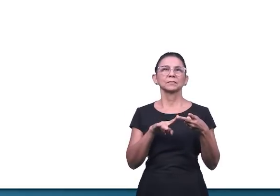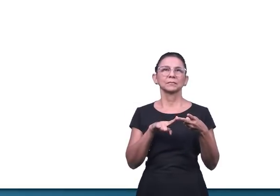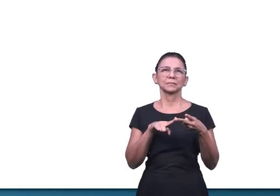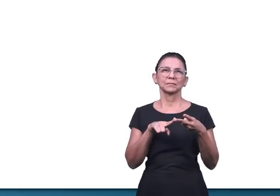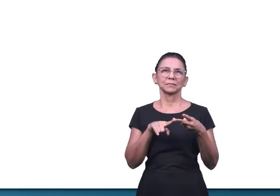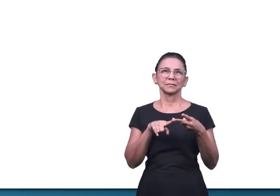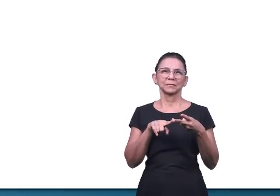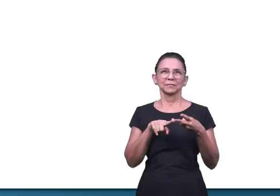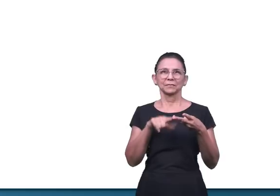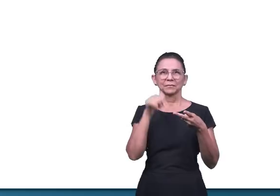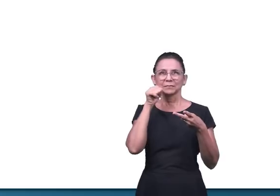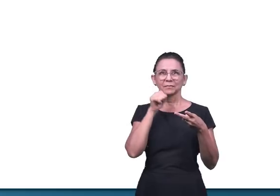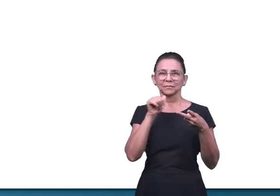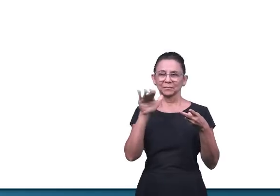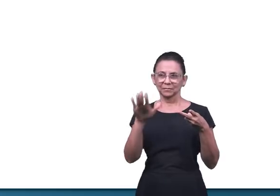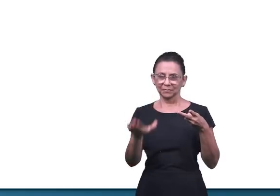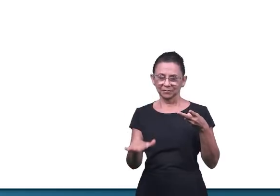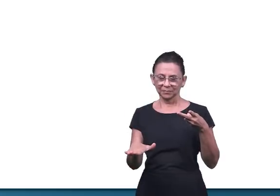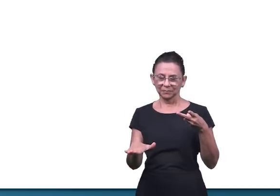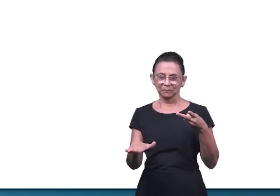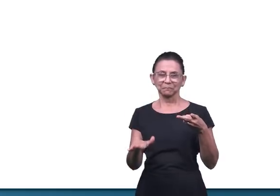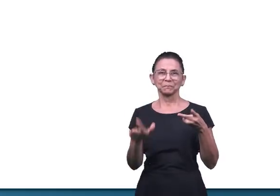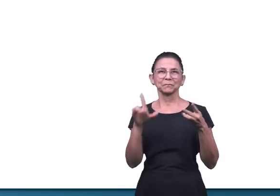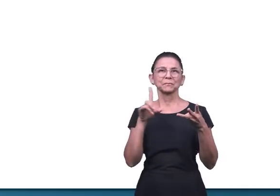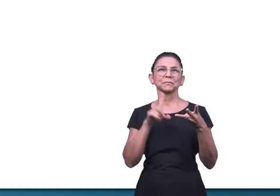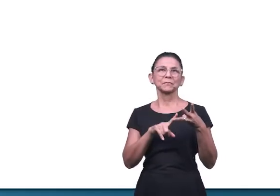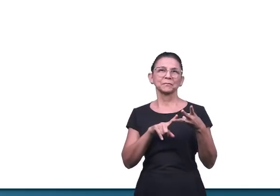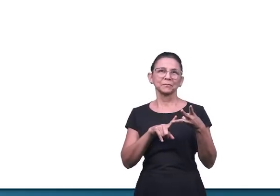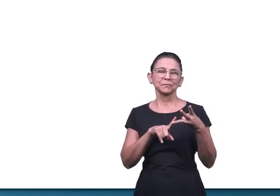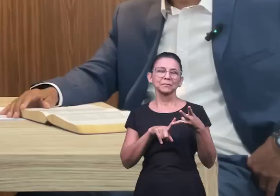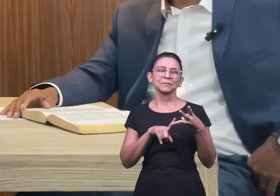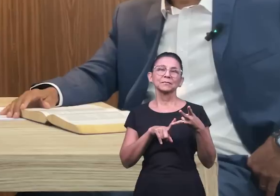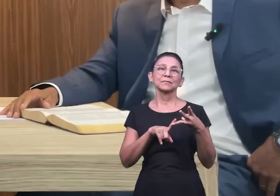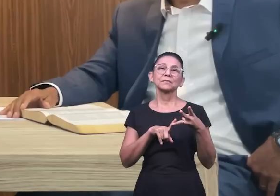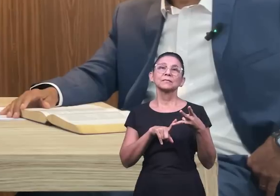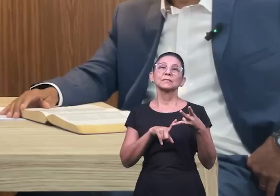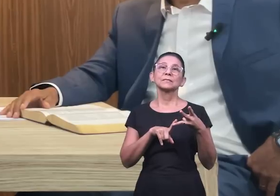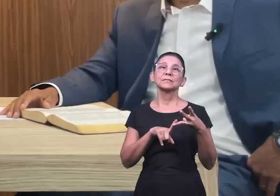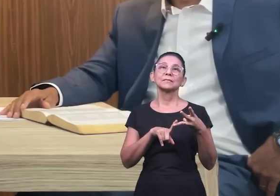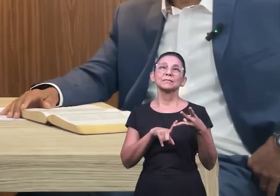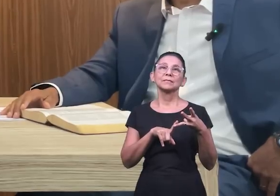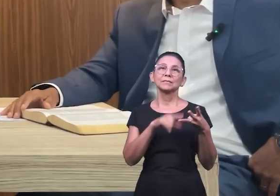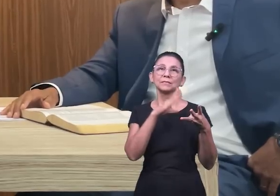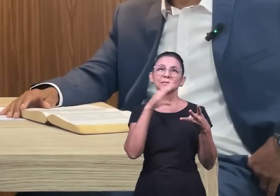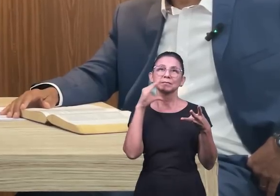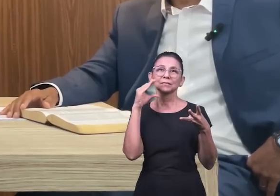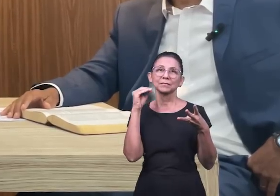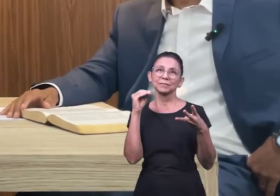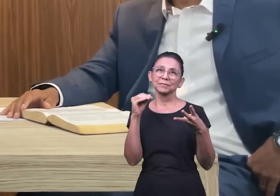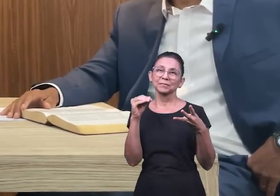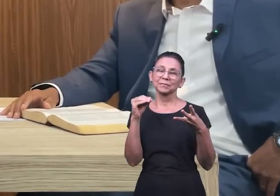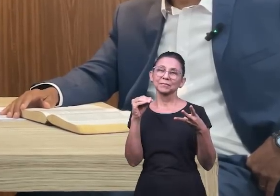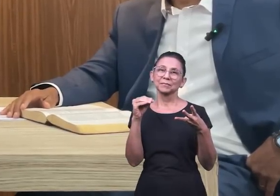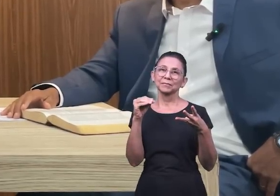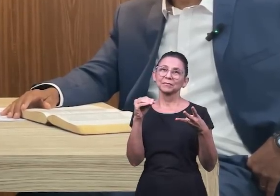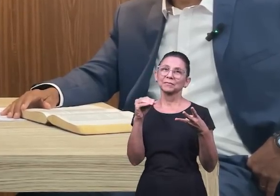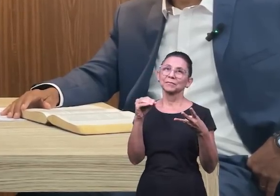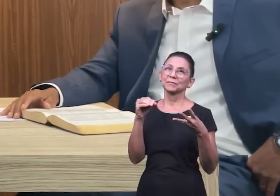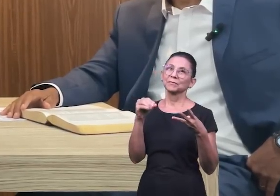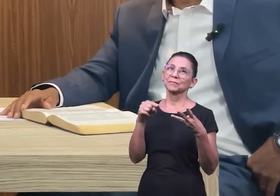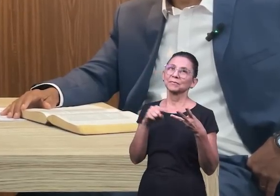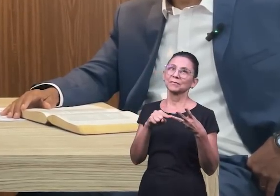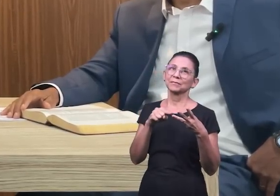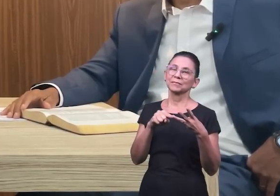de Lucas, capítulo 12, verso 35 e 36. Temos 3 respostas. O intermediário